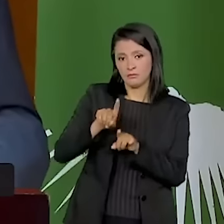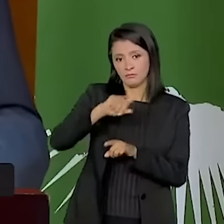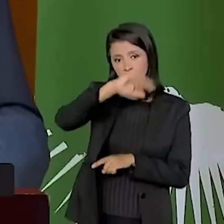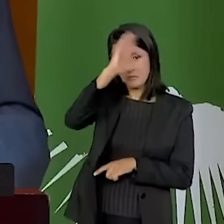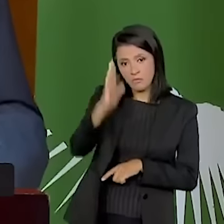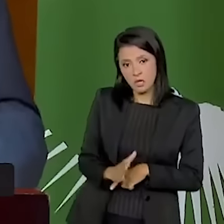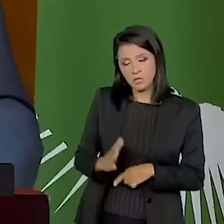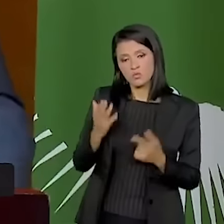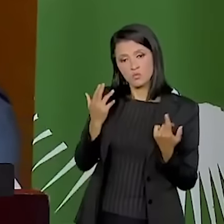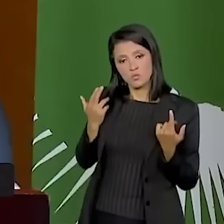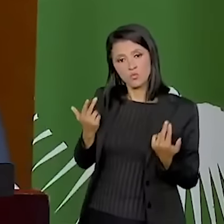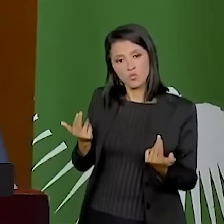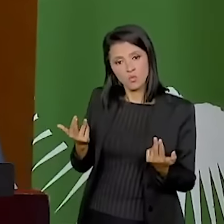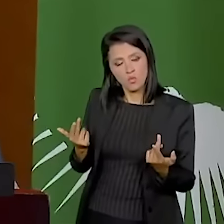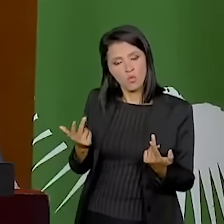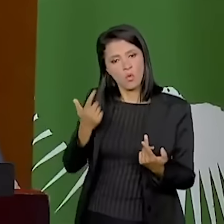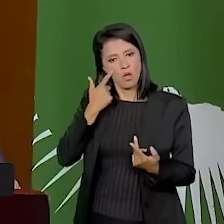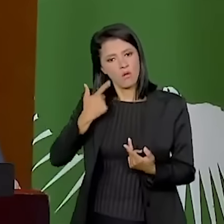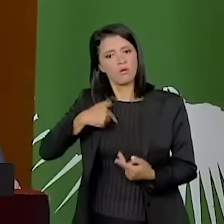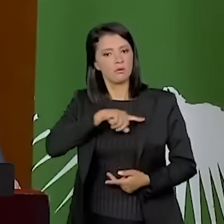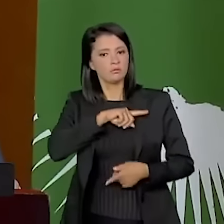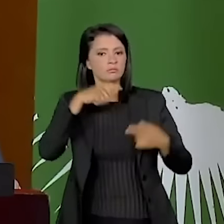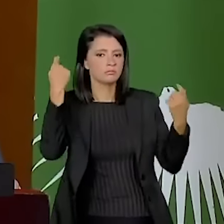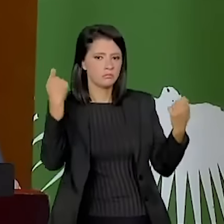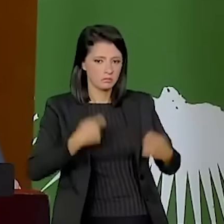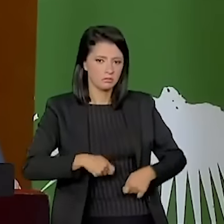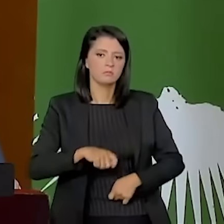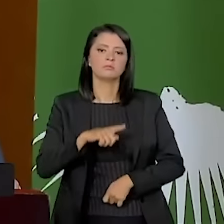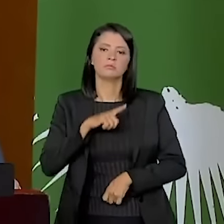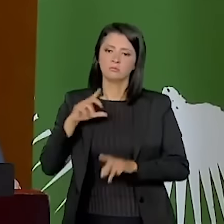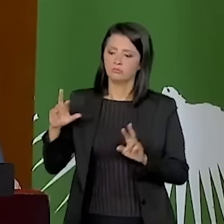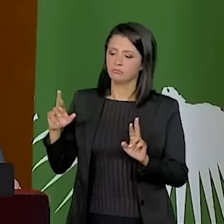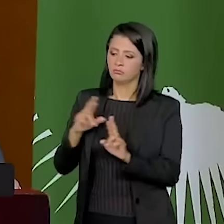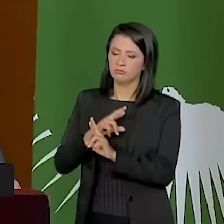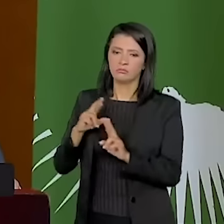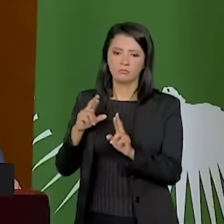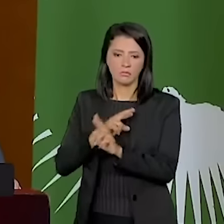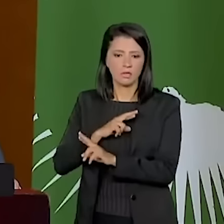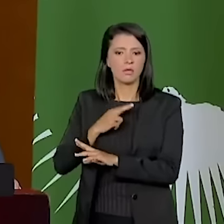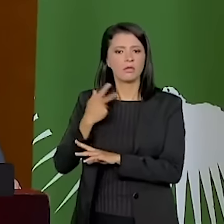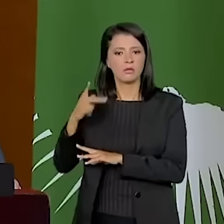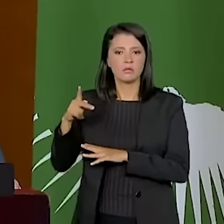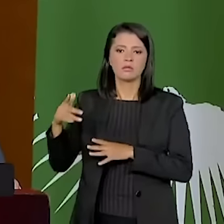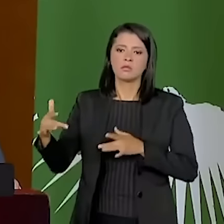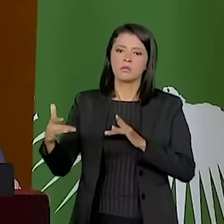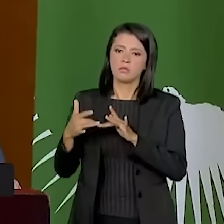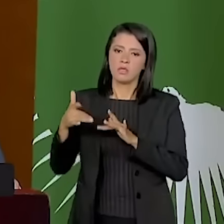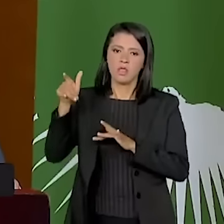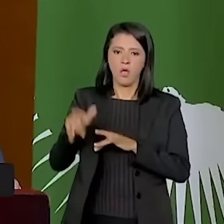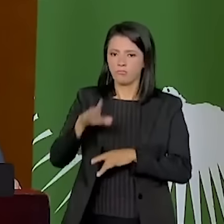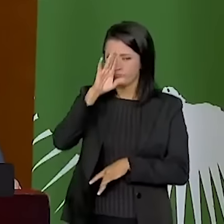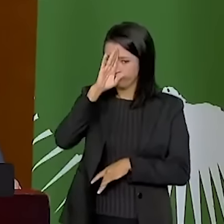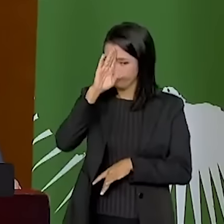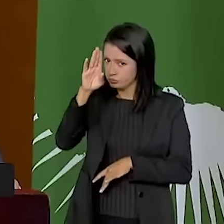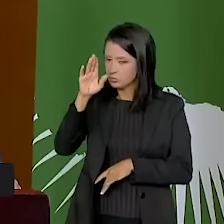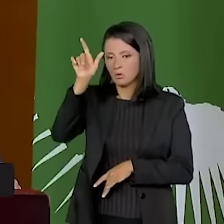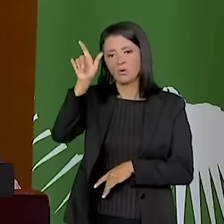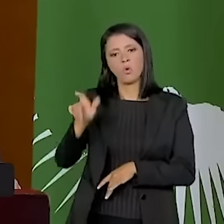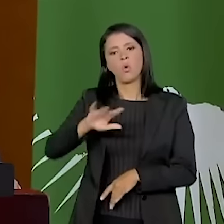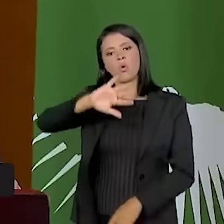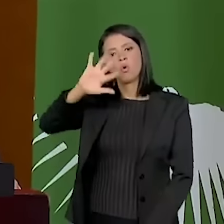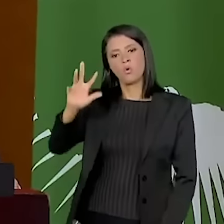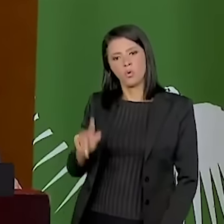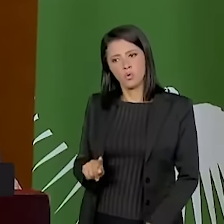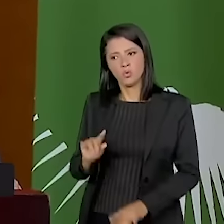claro de que nós temos que ter uma relação preferencial com o continente africano.